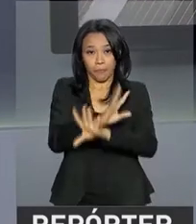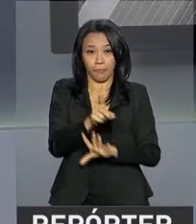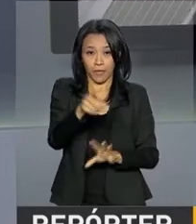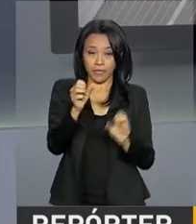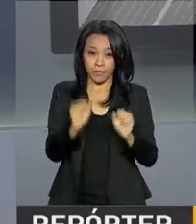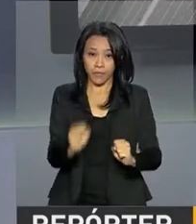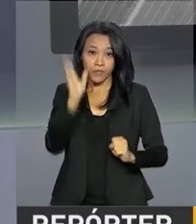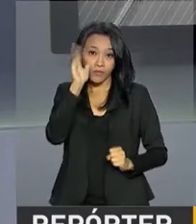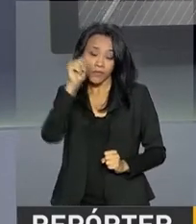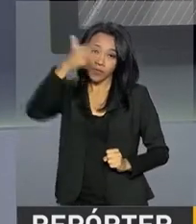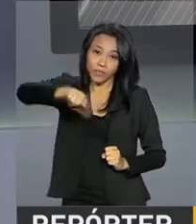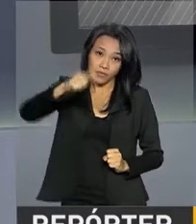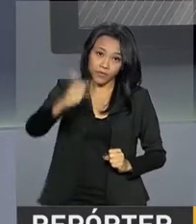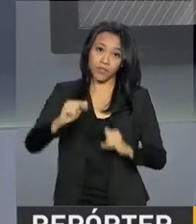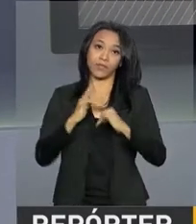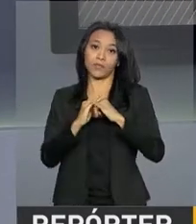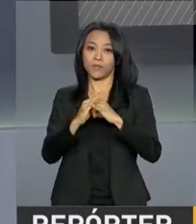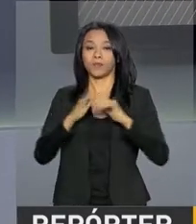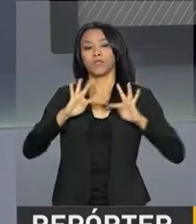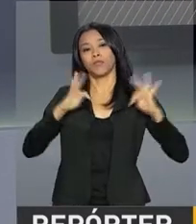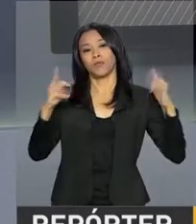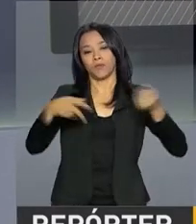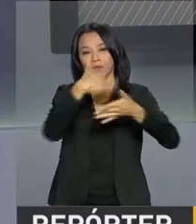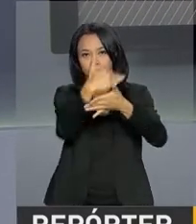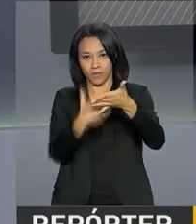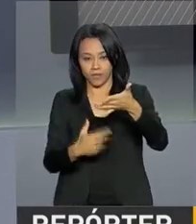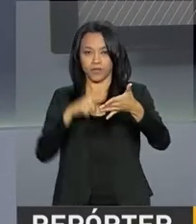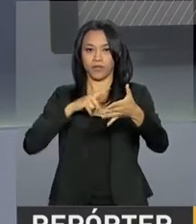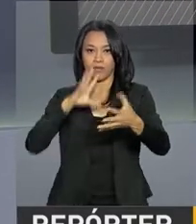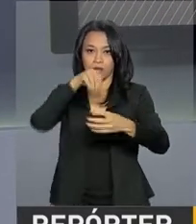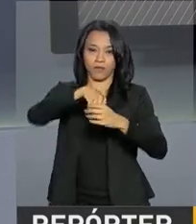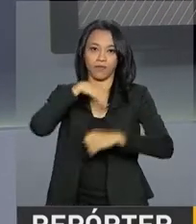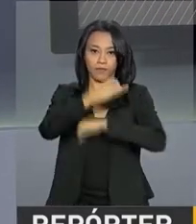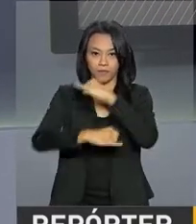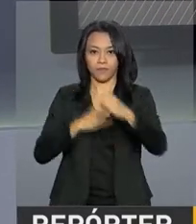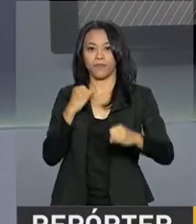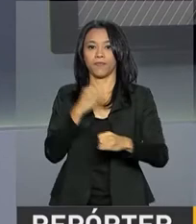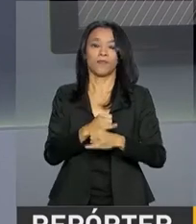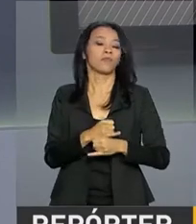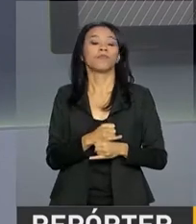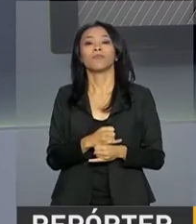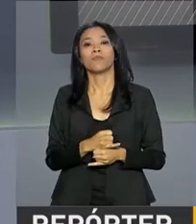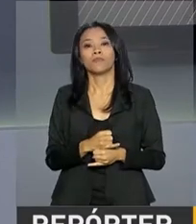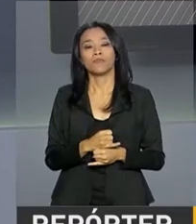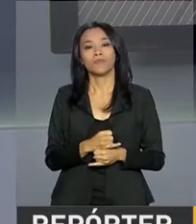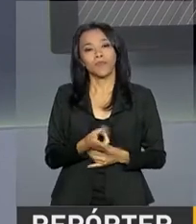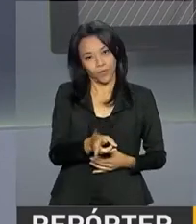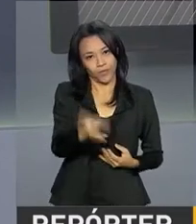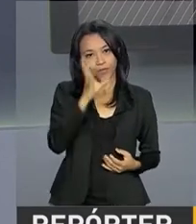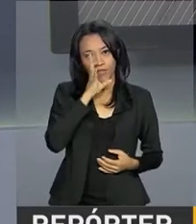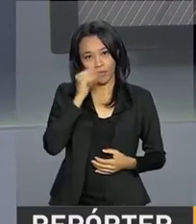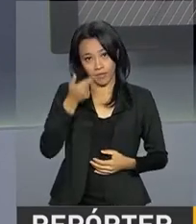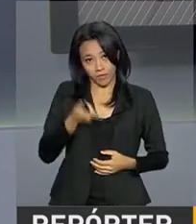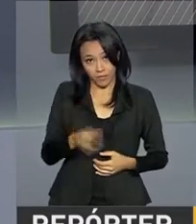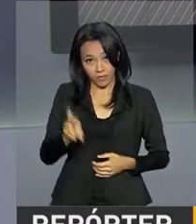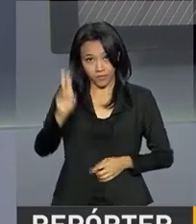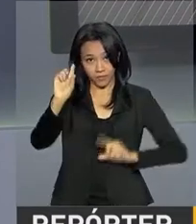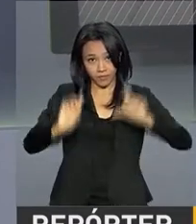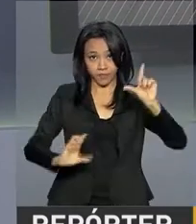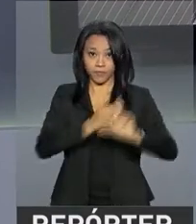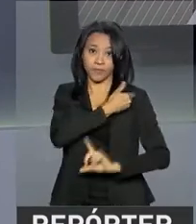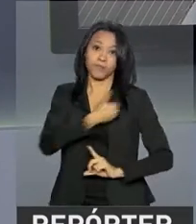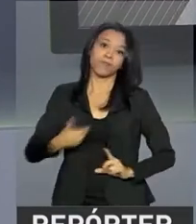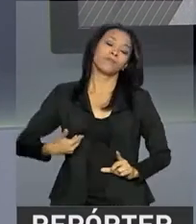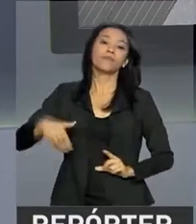as reportagens no youtube e toda a nossa programação também está na página da nbr na internet continue com a gente aqui na nbr